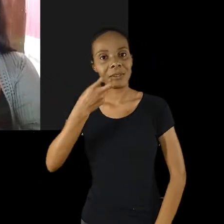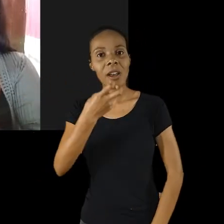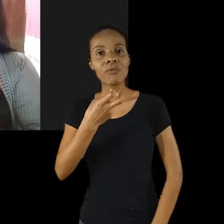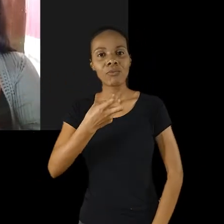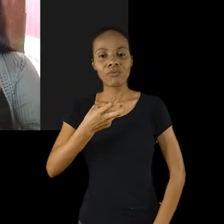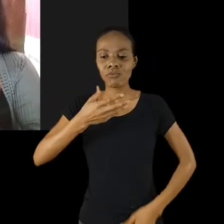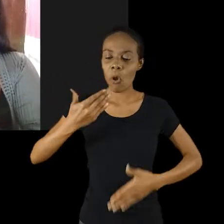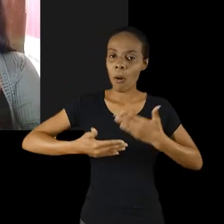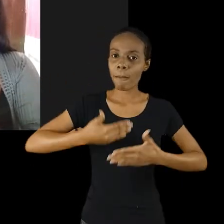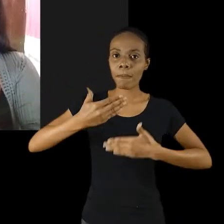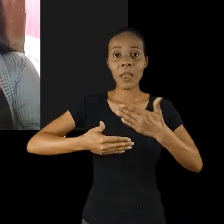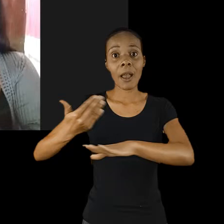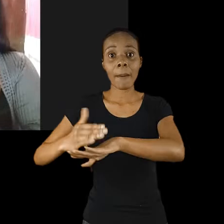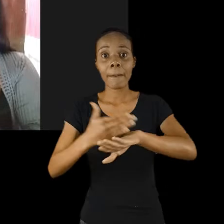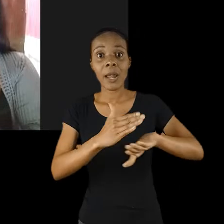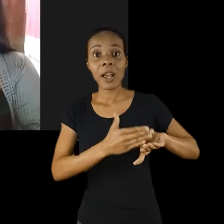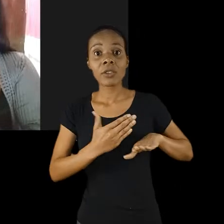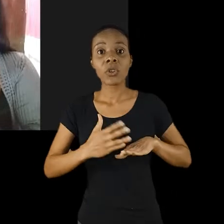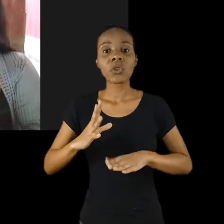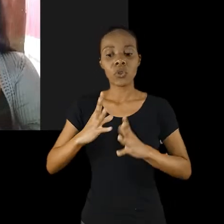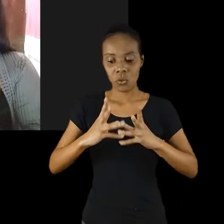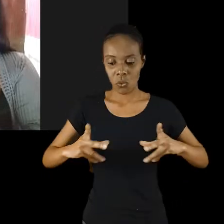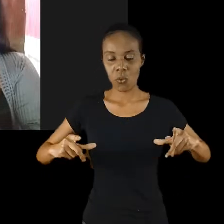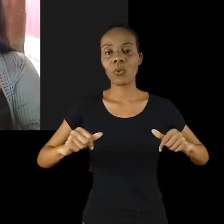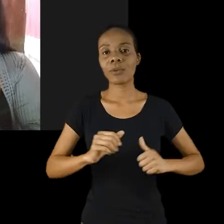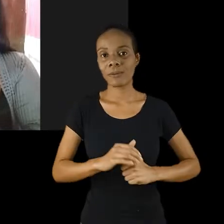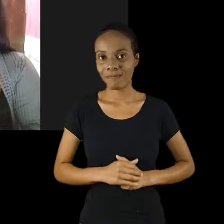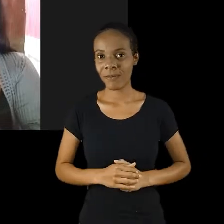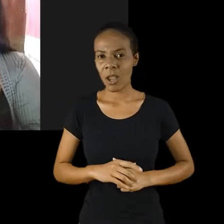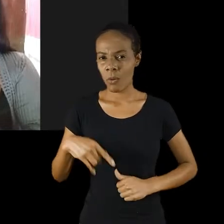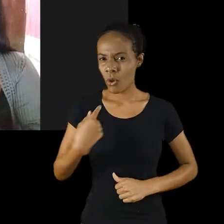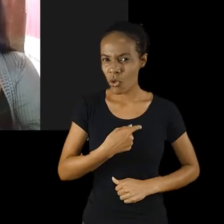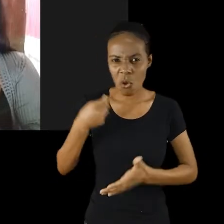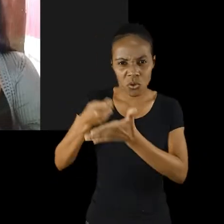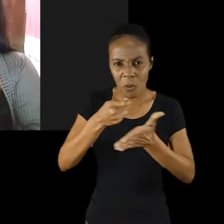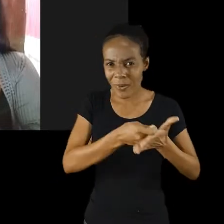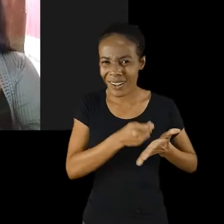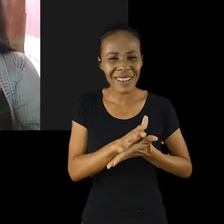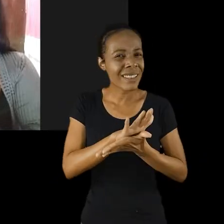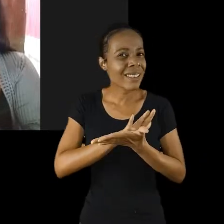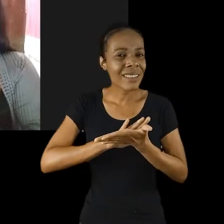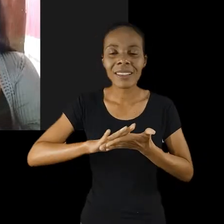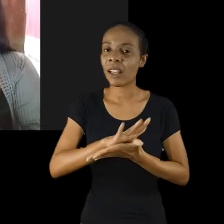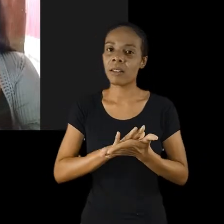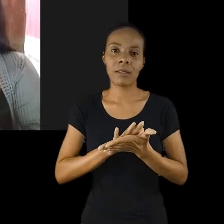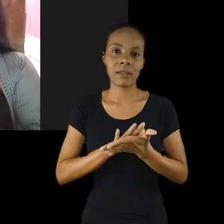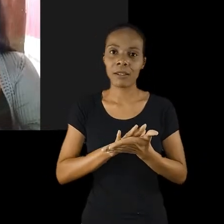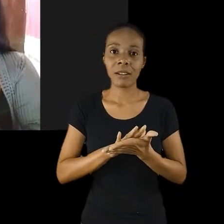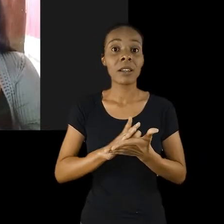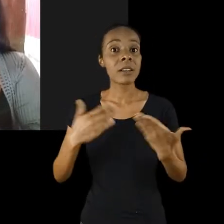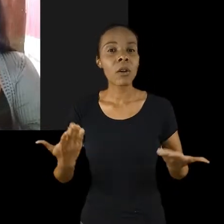mas também como faca e adaga afiada, porque a gente não é obrigado a nada. A nada, assim. Então, o que